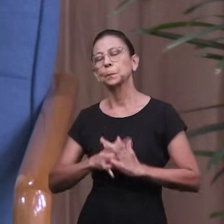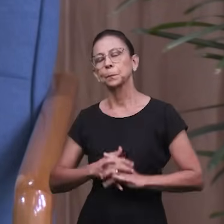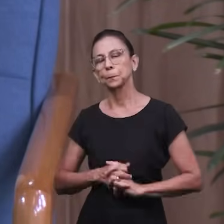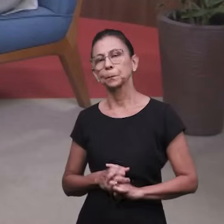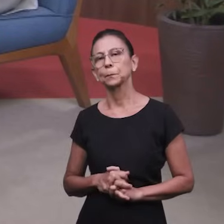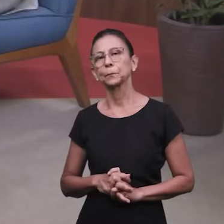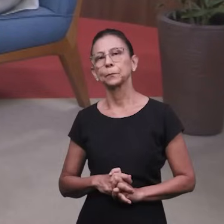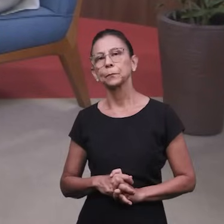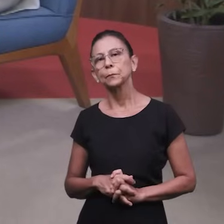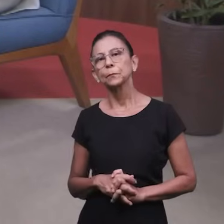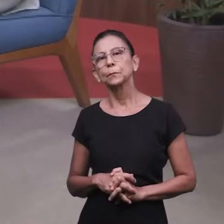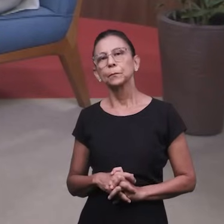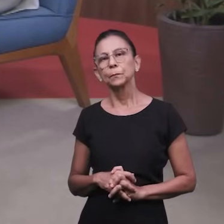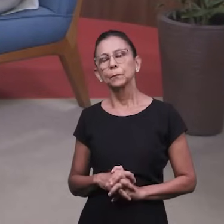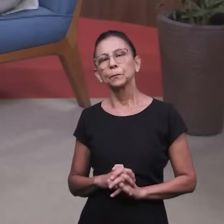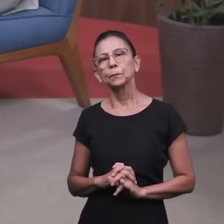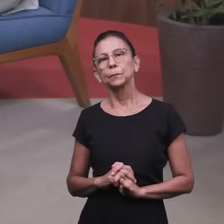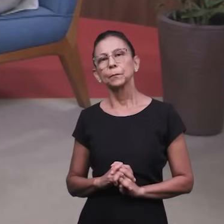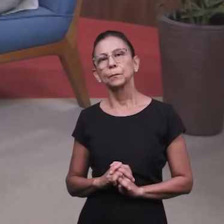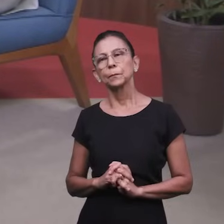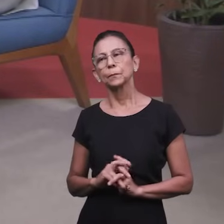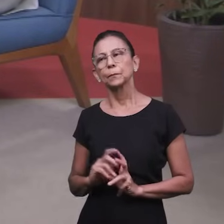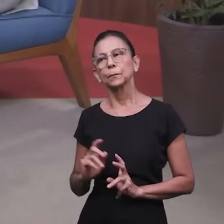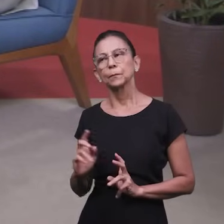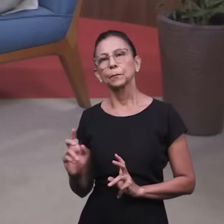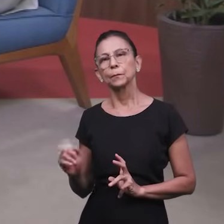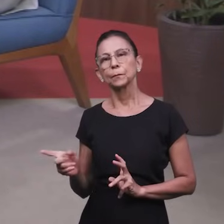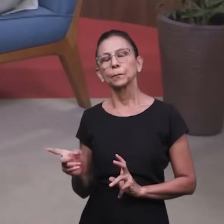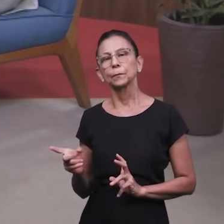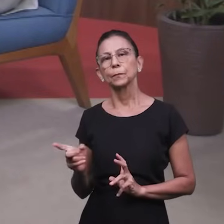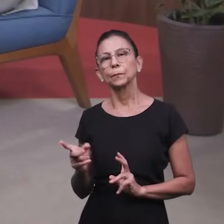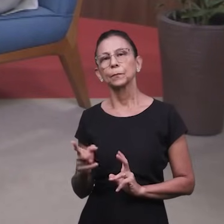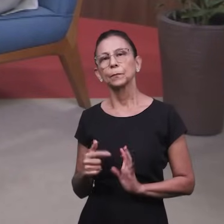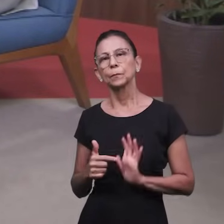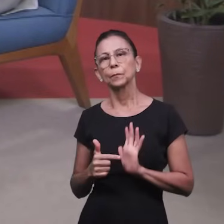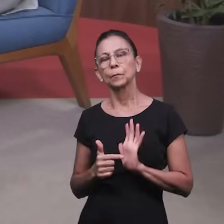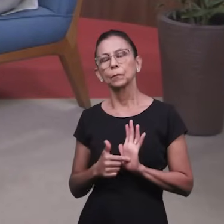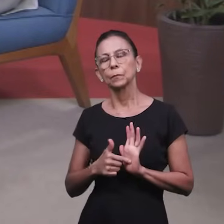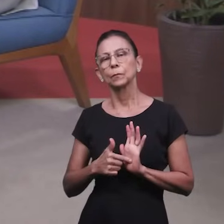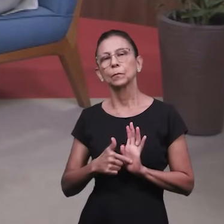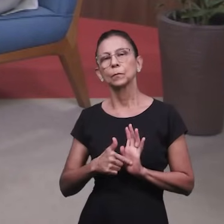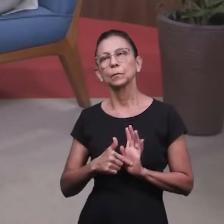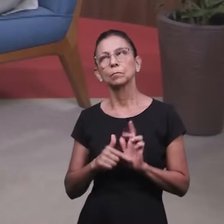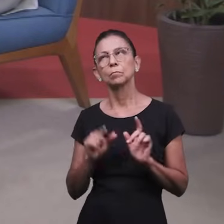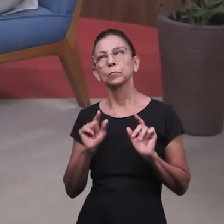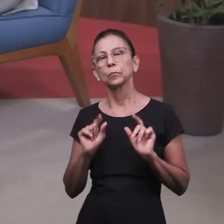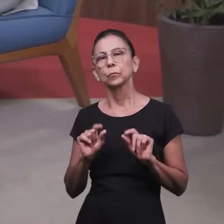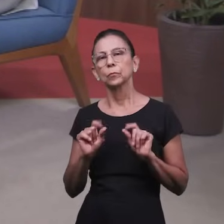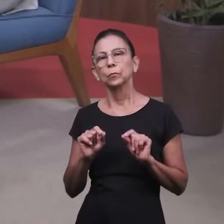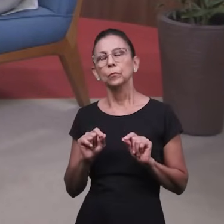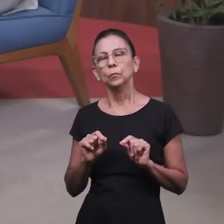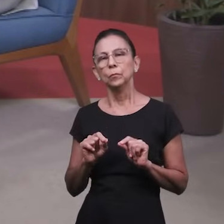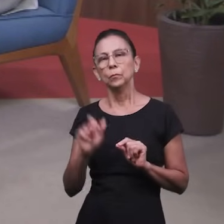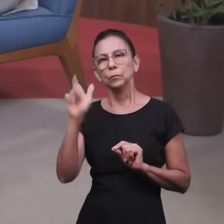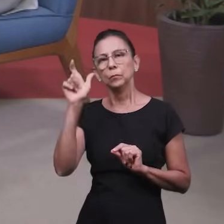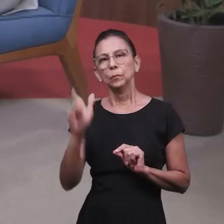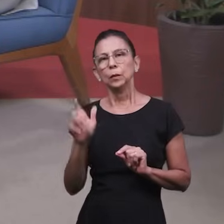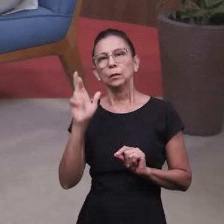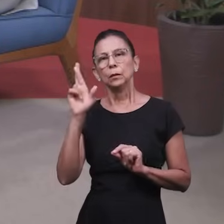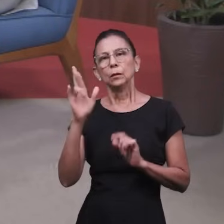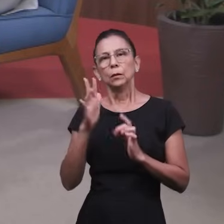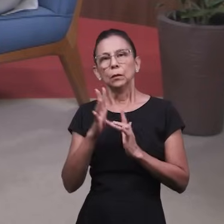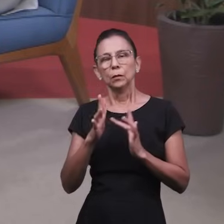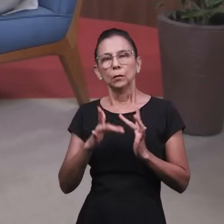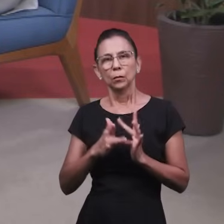Ela espelha, né? Ela é um espelho daquilo que Jesus é no nosso meio, tem que espelhar, no nosso coração. Né? Refletir. Glória a Jesus.